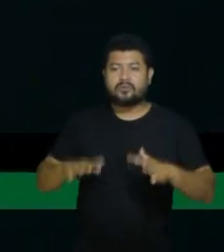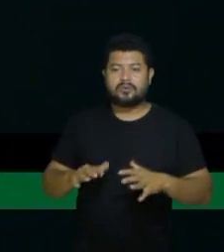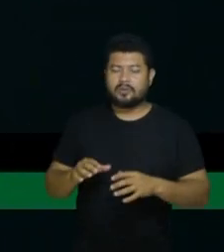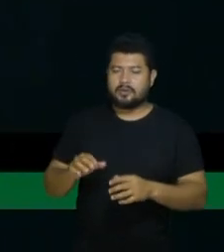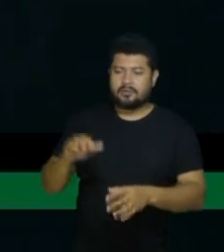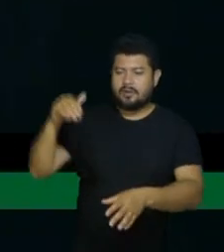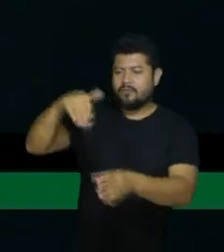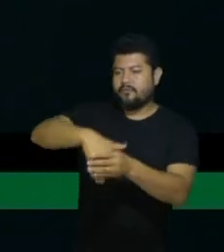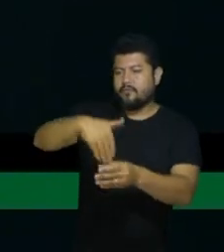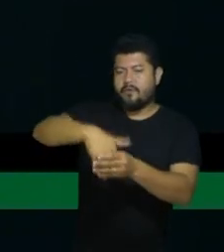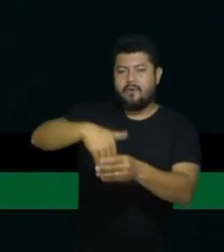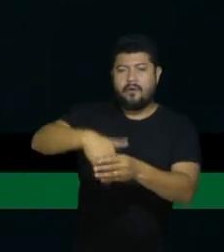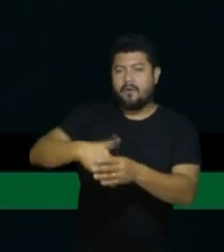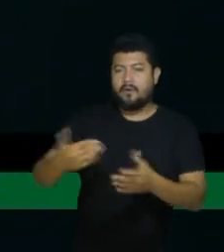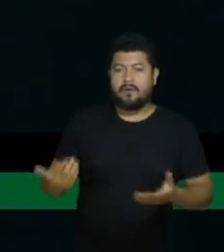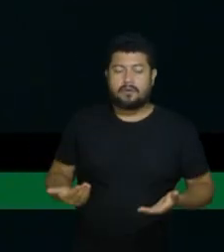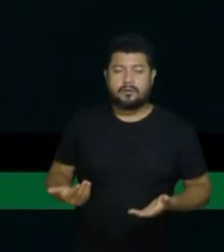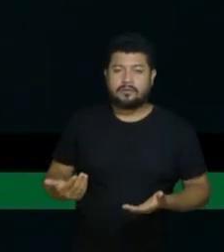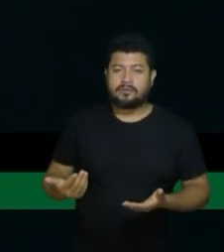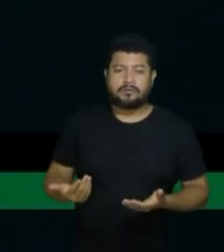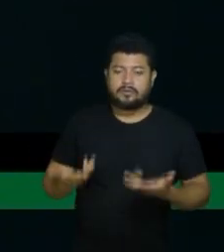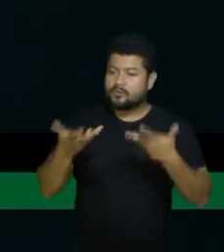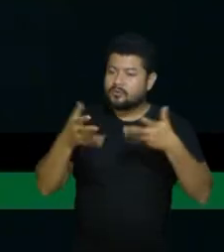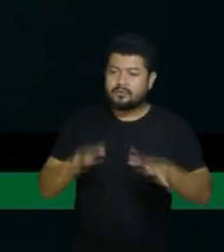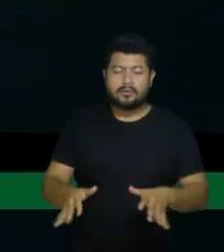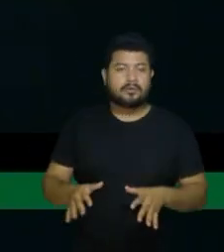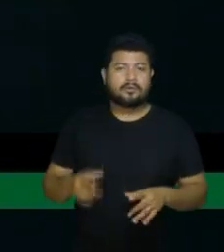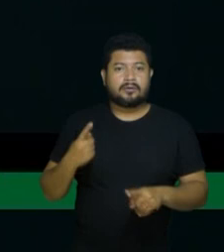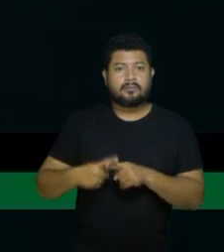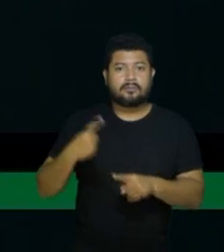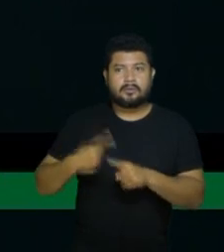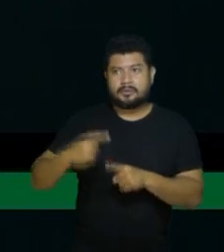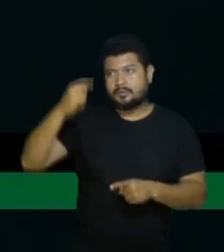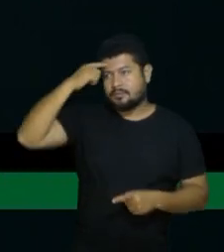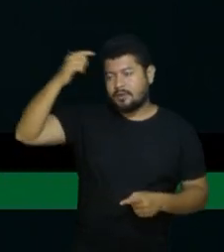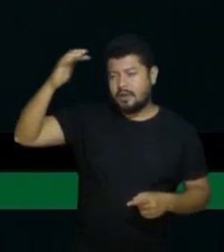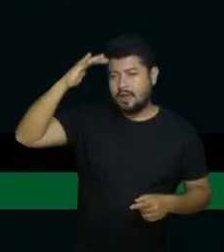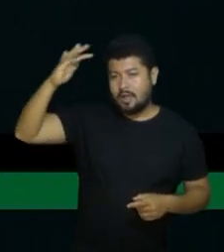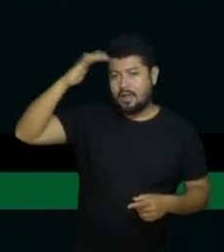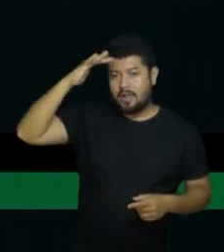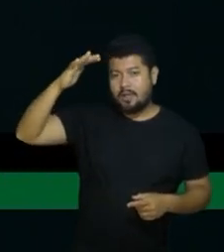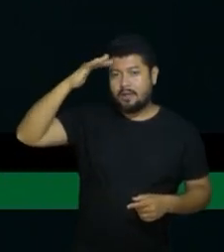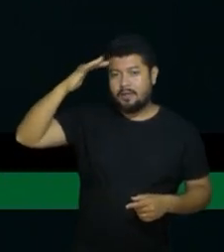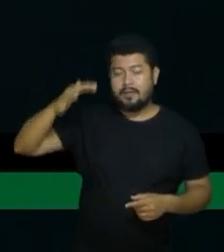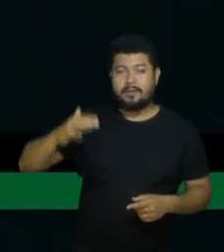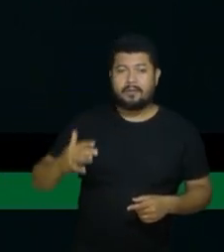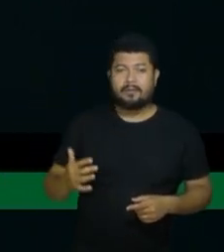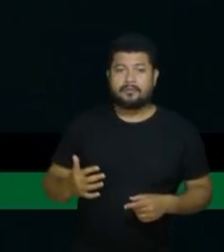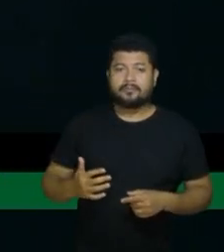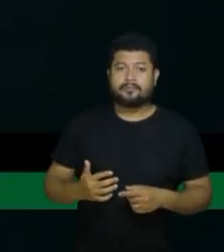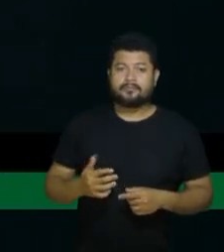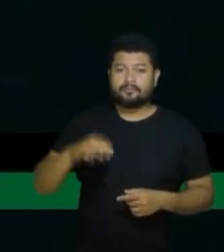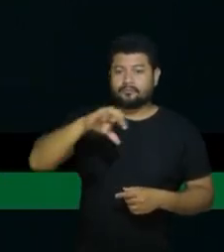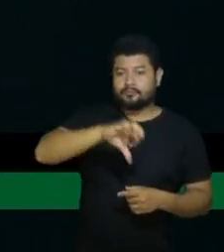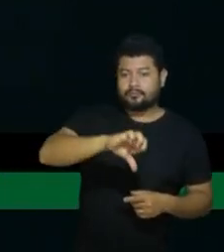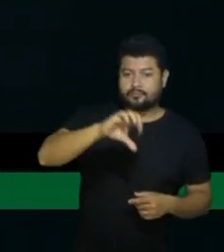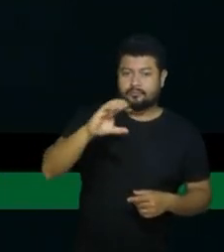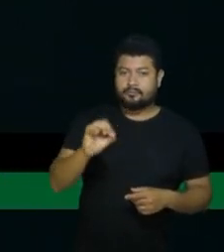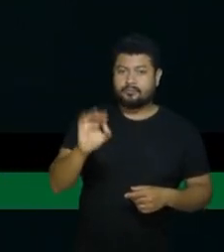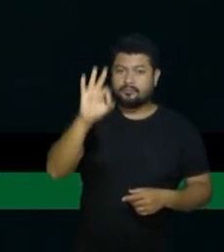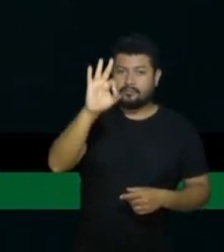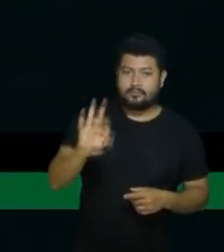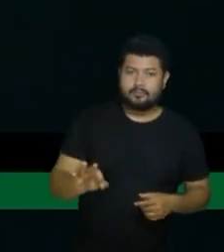porque muitas pessoas não querem mais votar imagine os senhores e senhoras que mais de 90% do